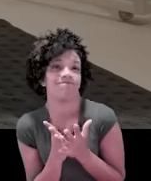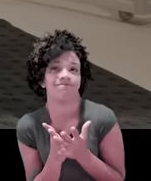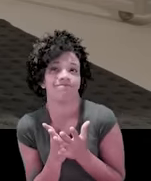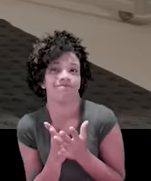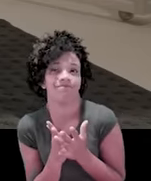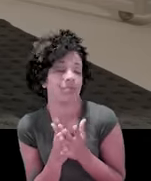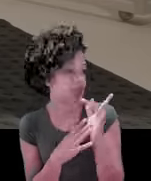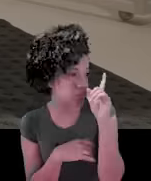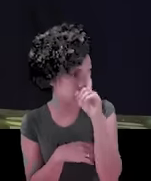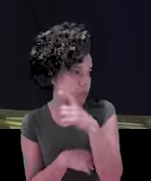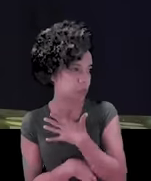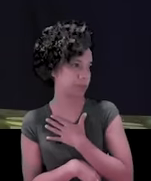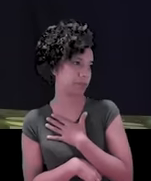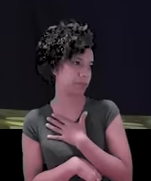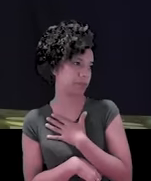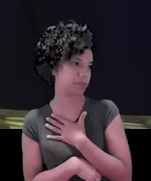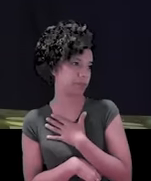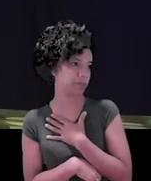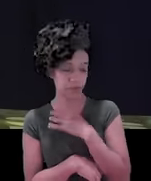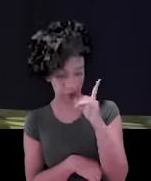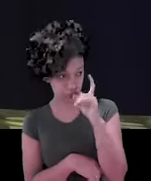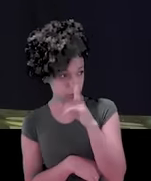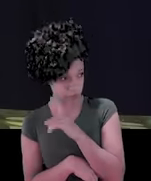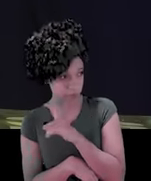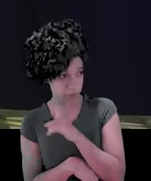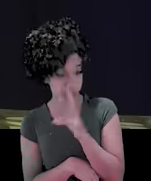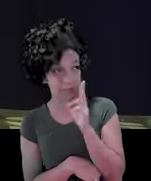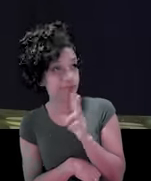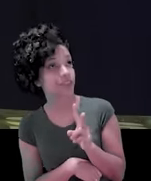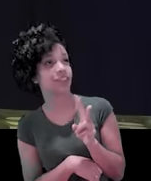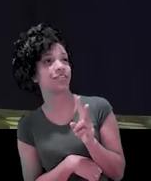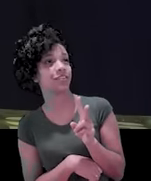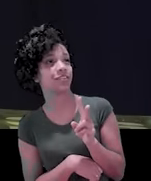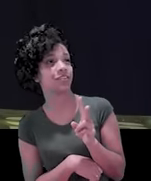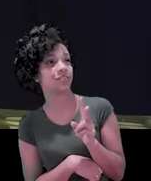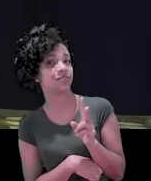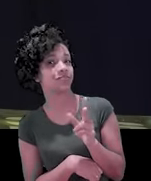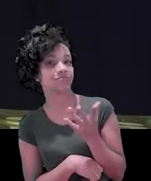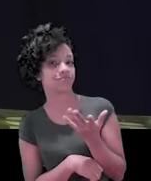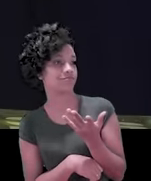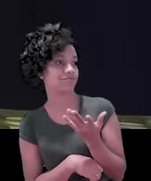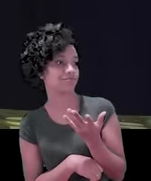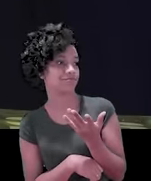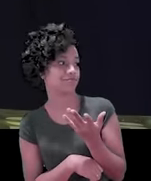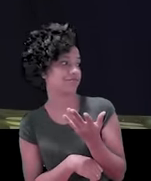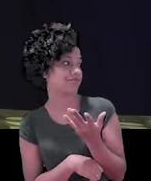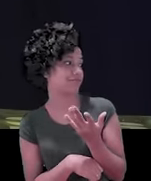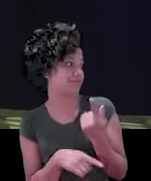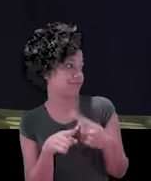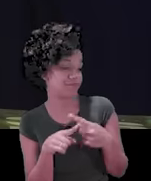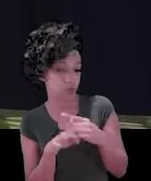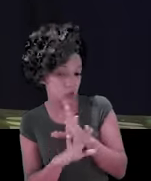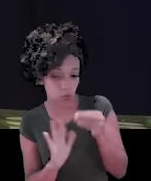o que aquilo foi difícil e v a é o